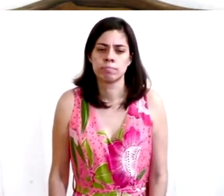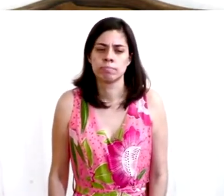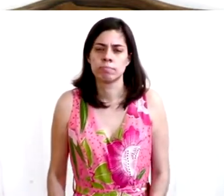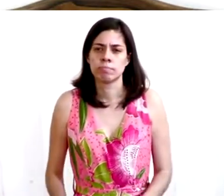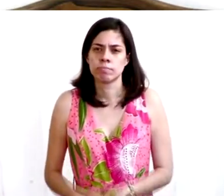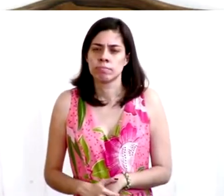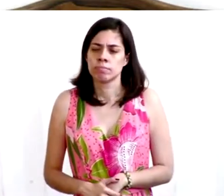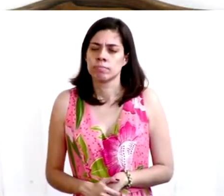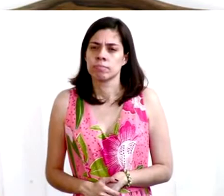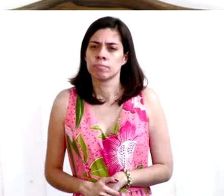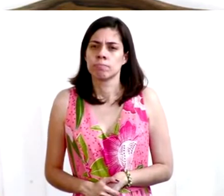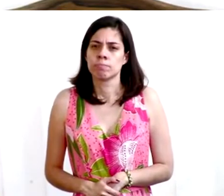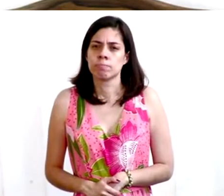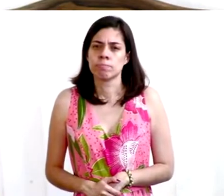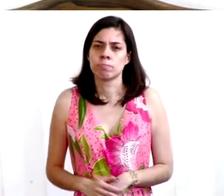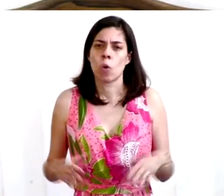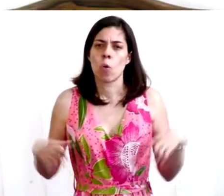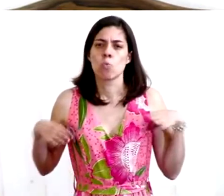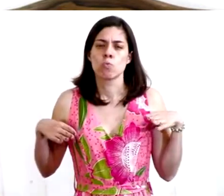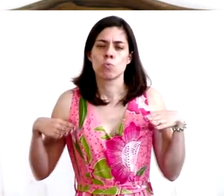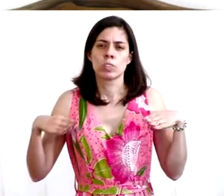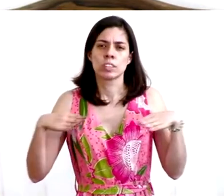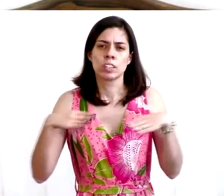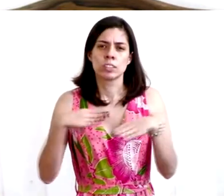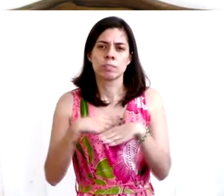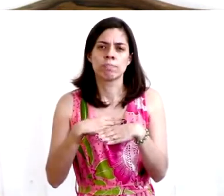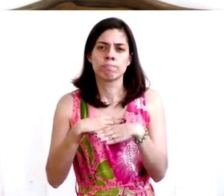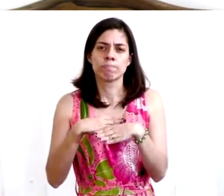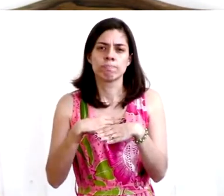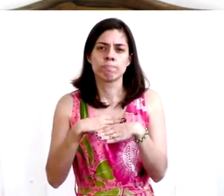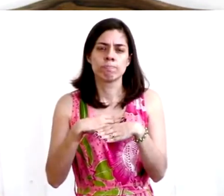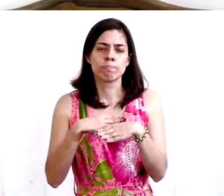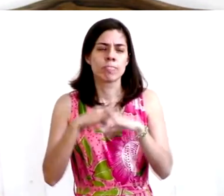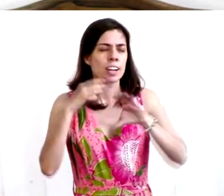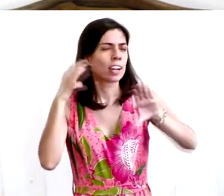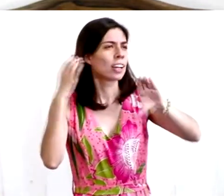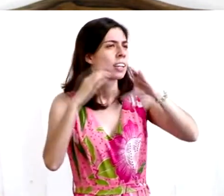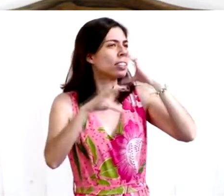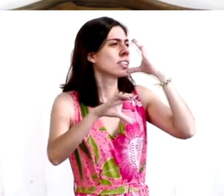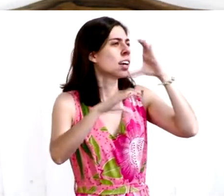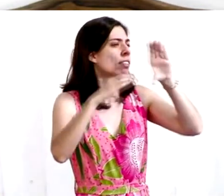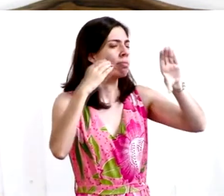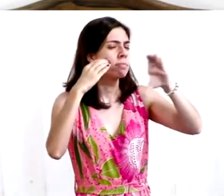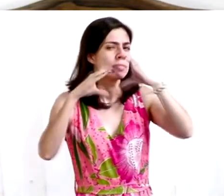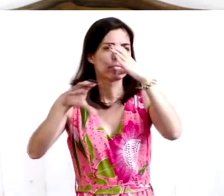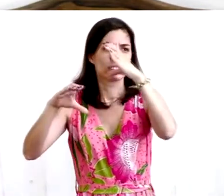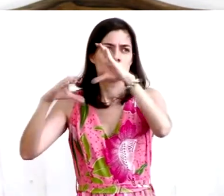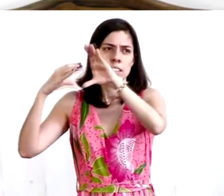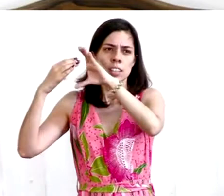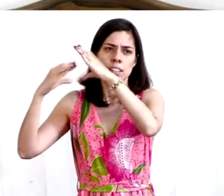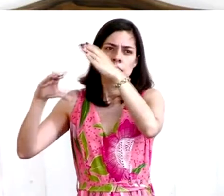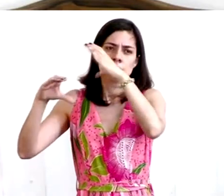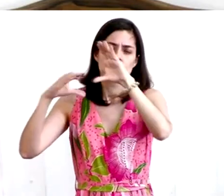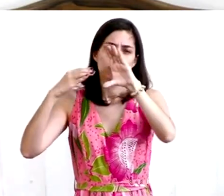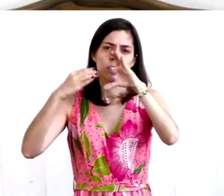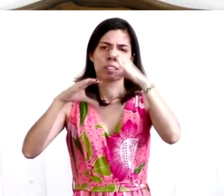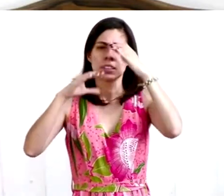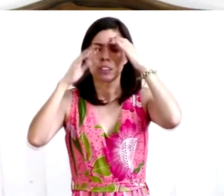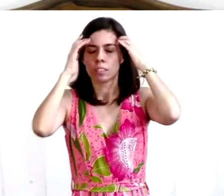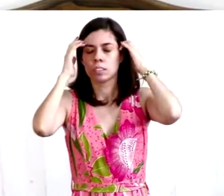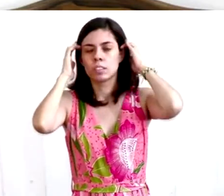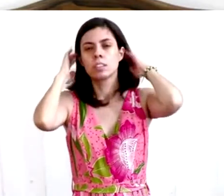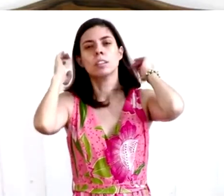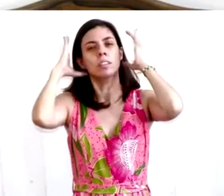os privilegiados de saber que a eternidade estava trazendo para aquele momento o Filho